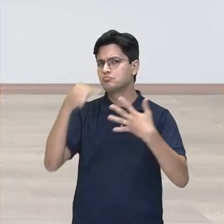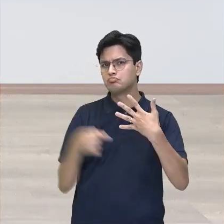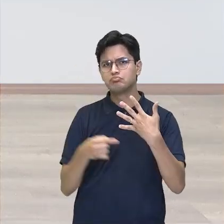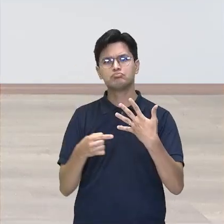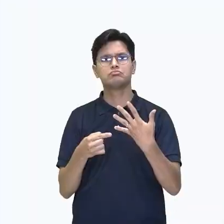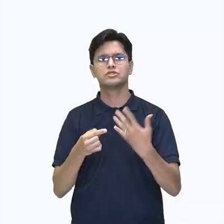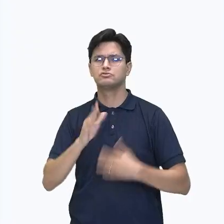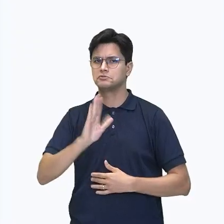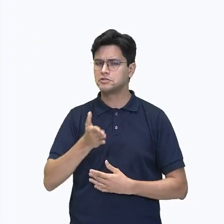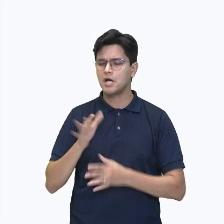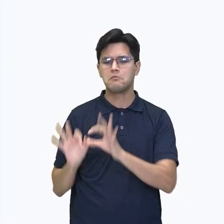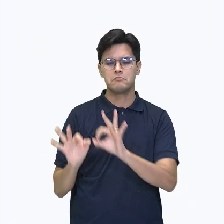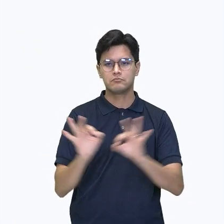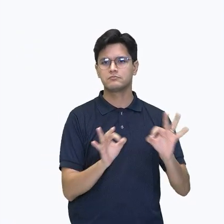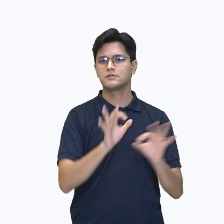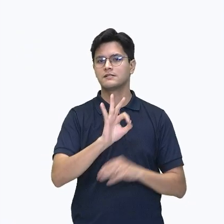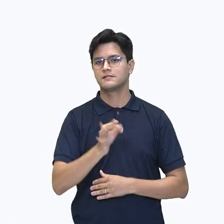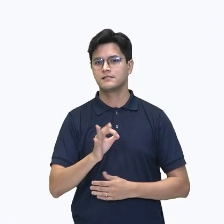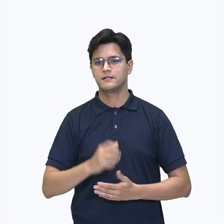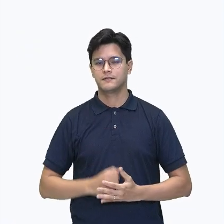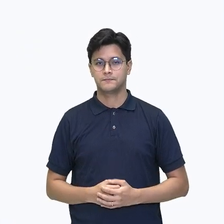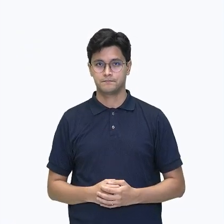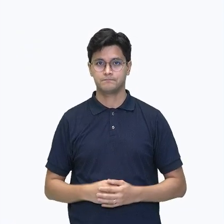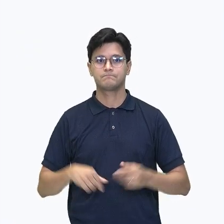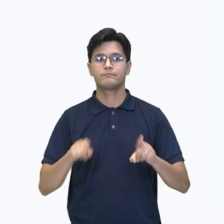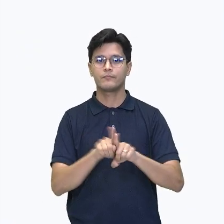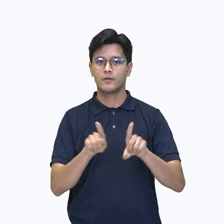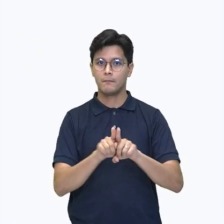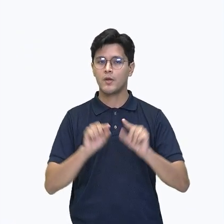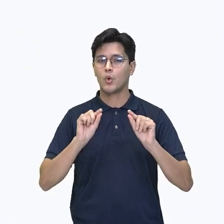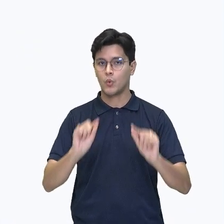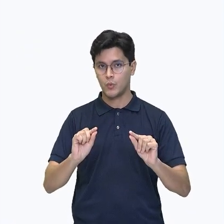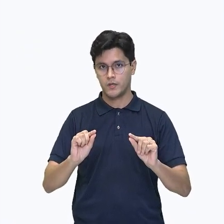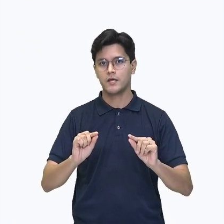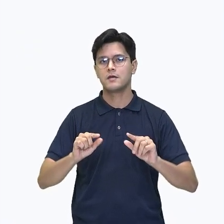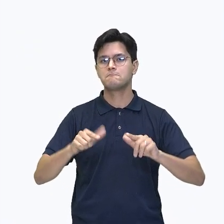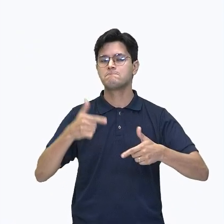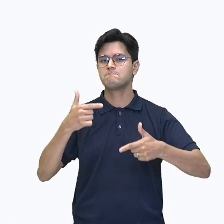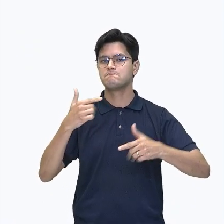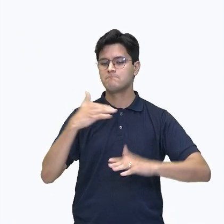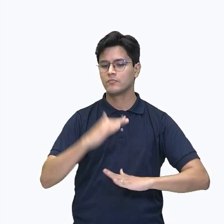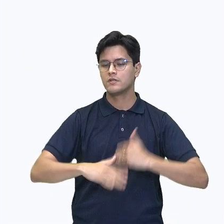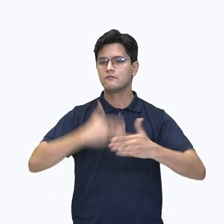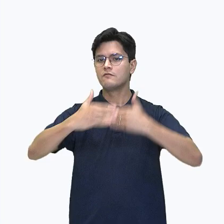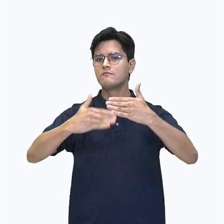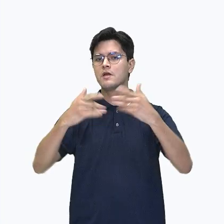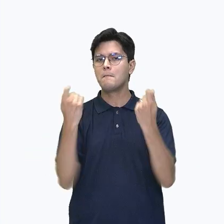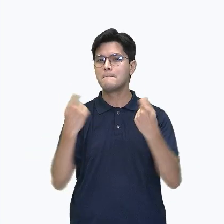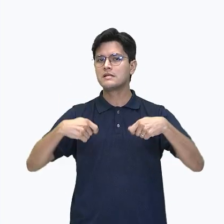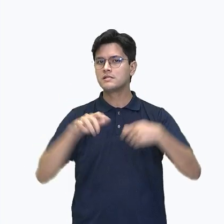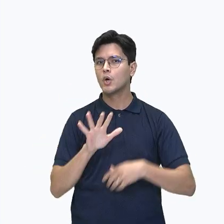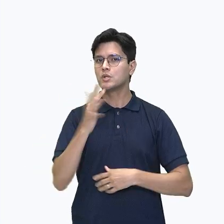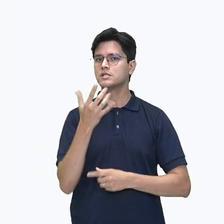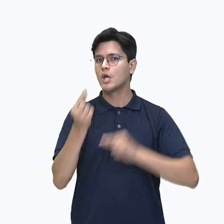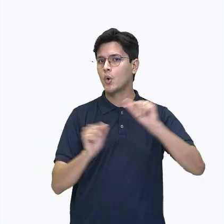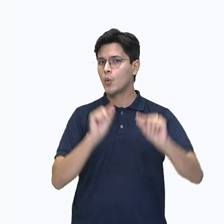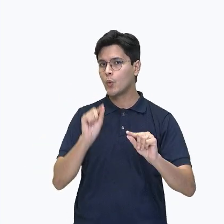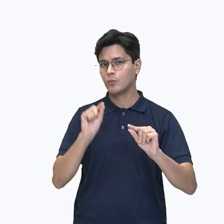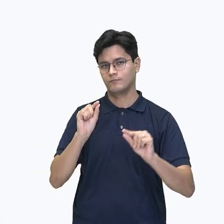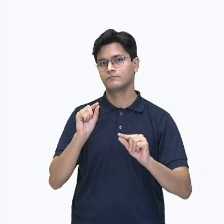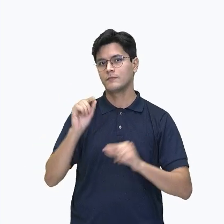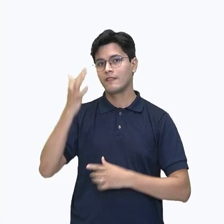trabalho também deve ser articulado entre teoria, prática, com a realidade local, e vai ser necessário